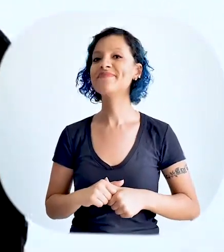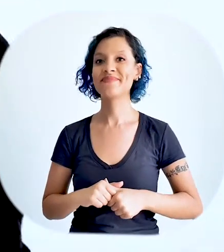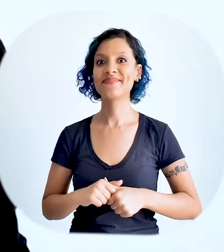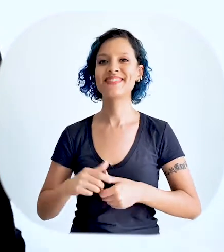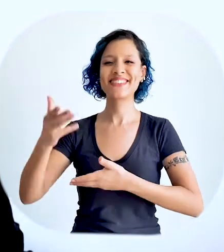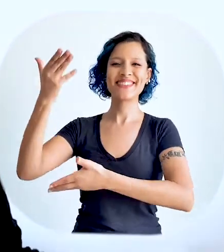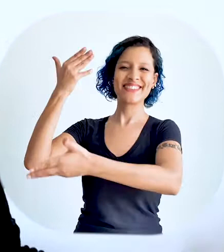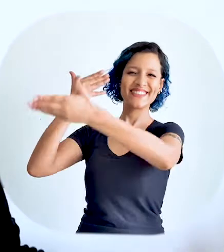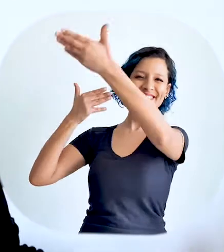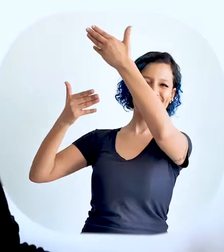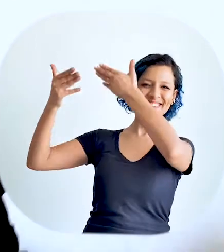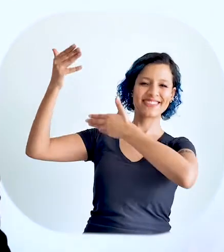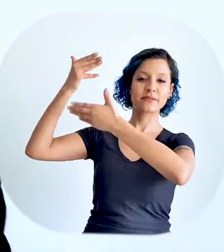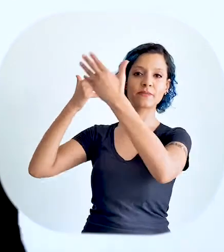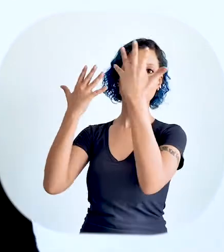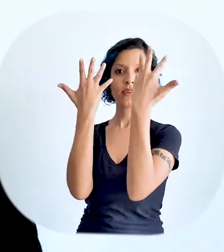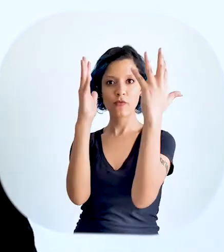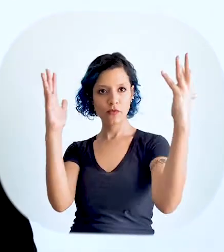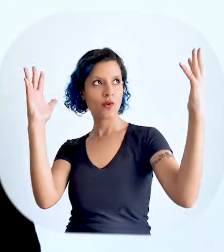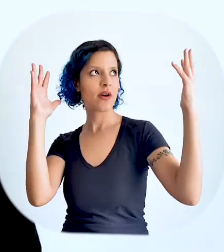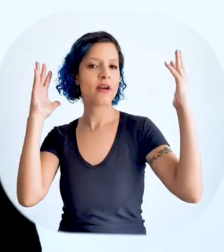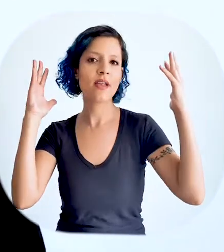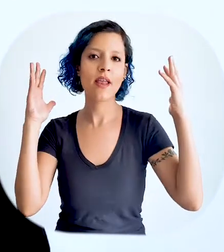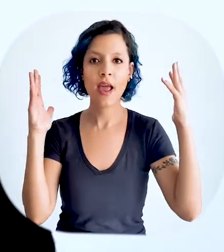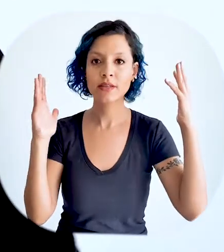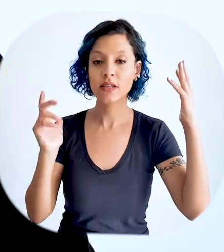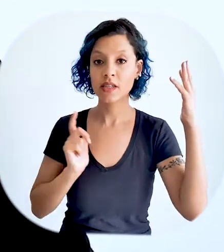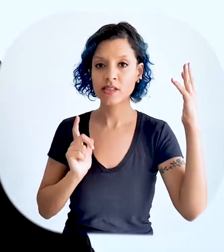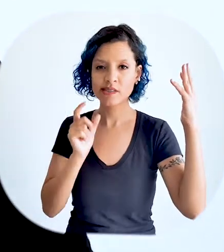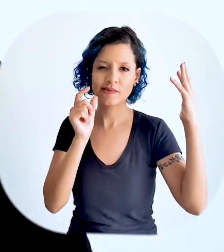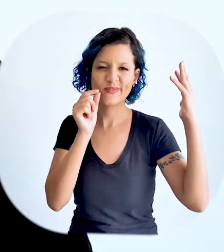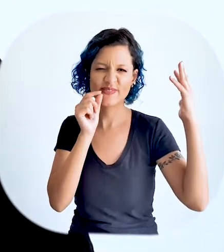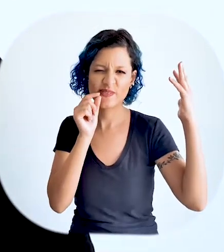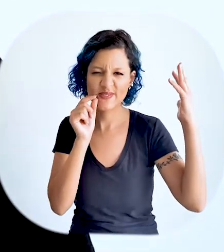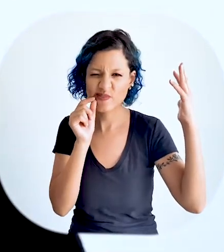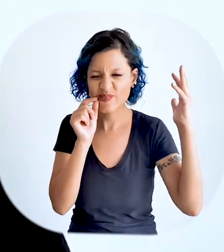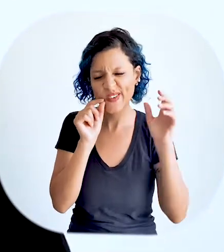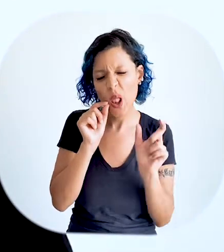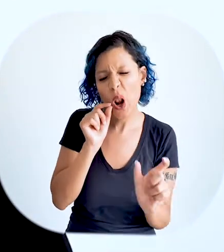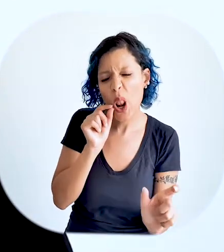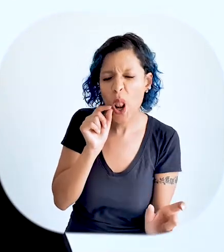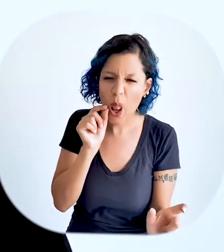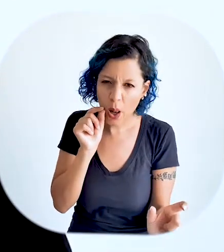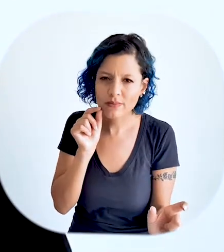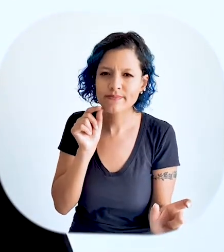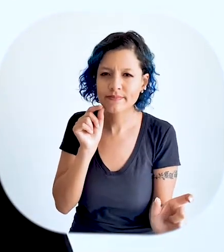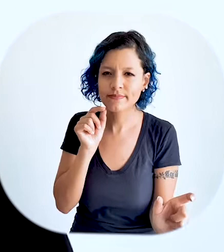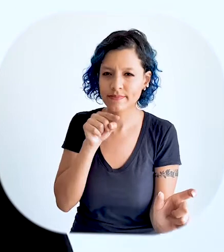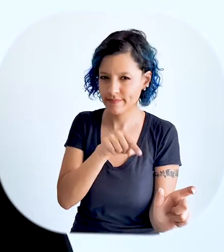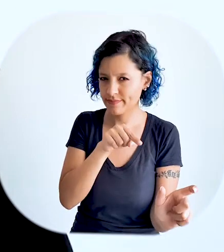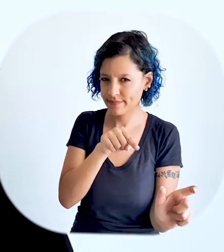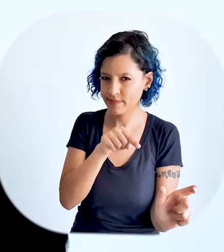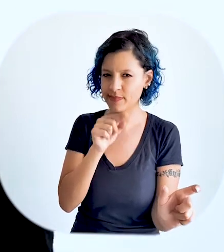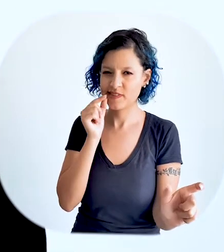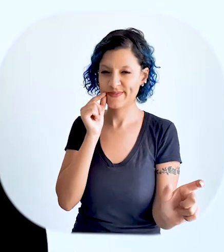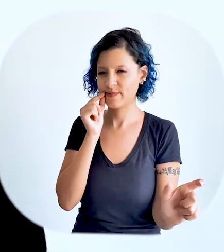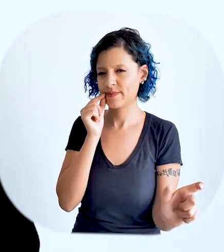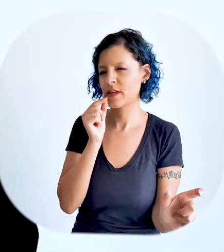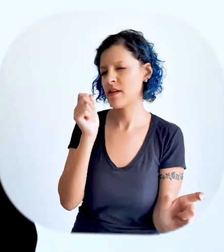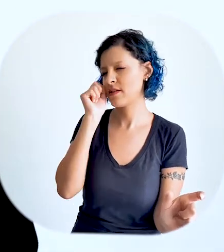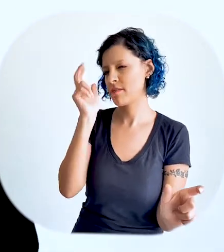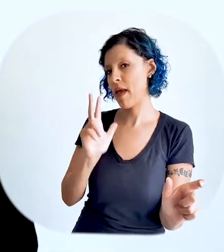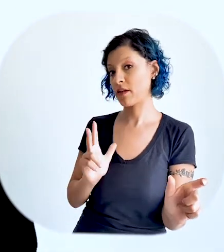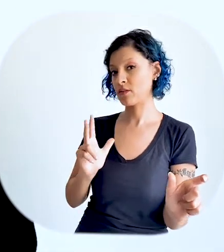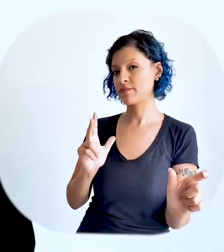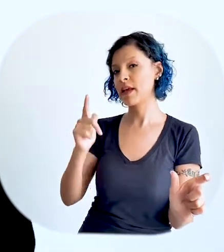vez uma floresta onde vivia um pequeno ratinho. Mas esse ratinho não era qualquer ratinho, ele era um